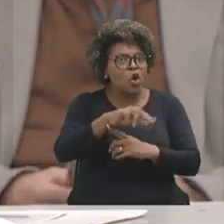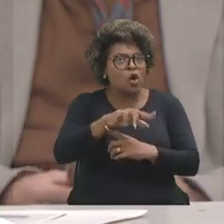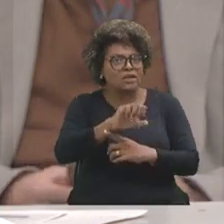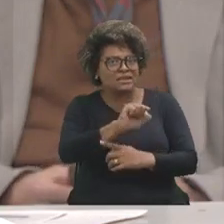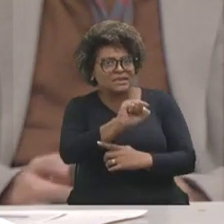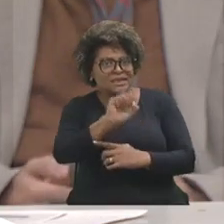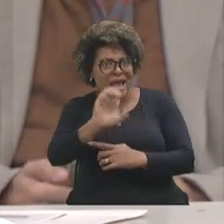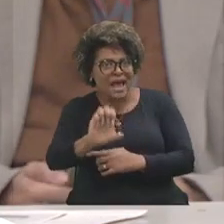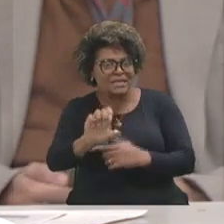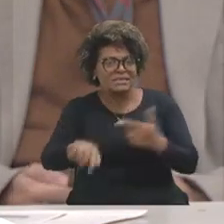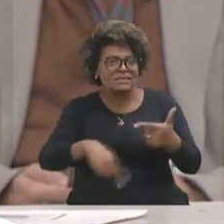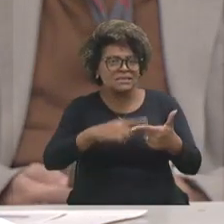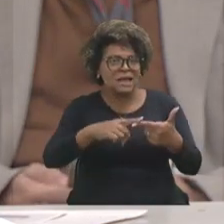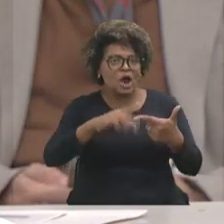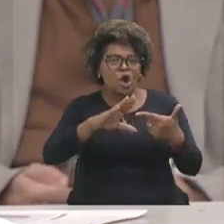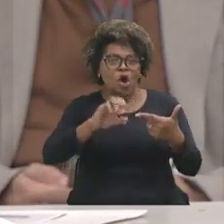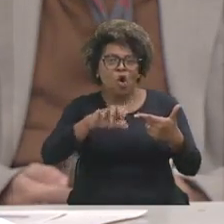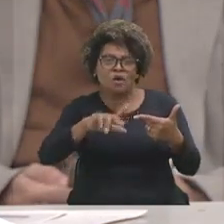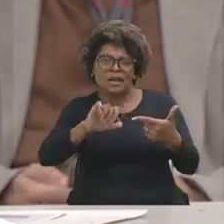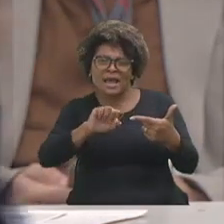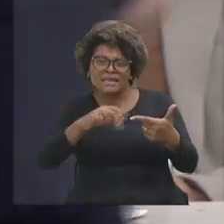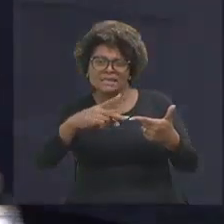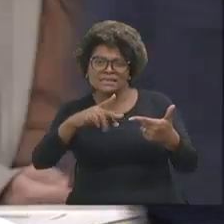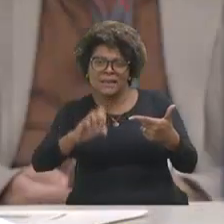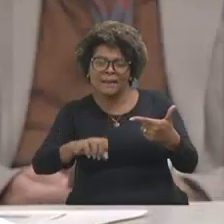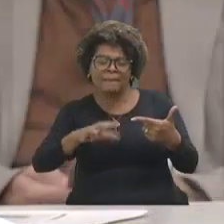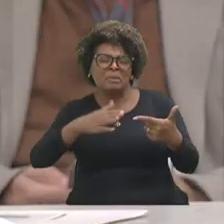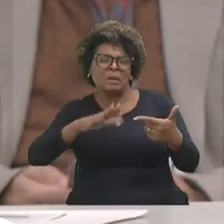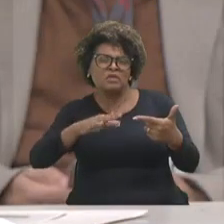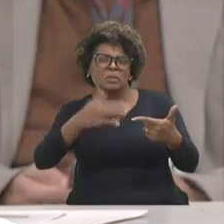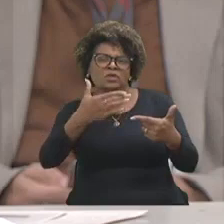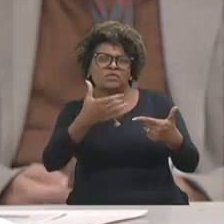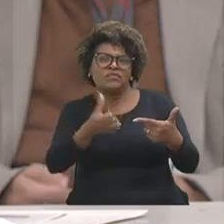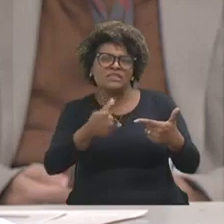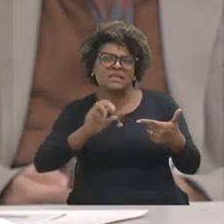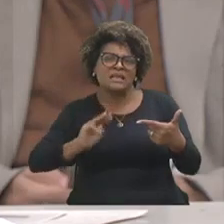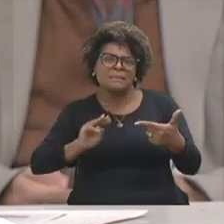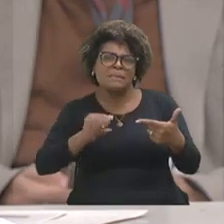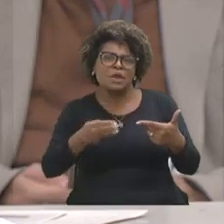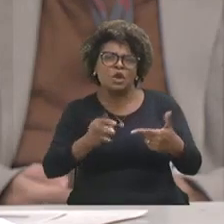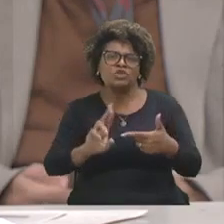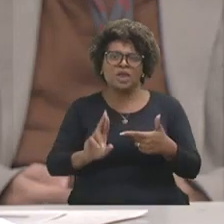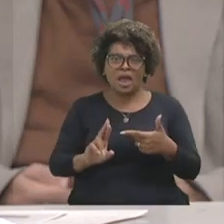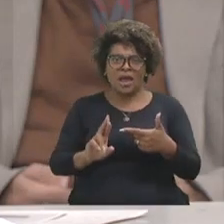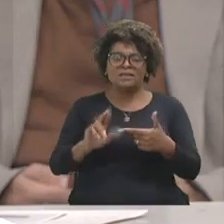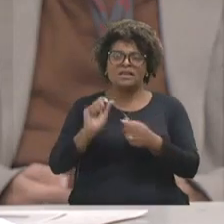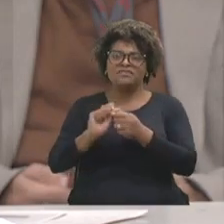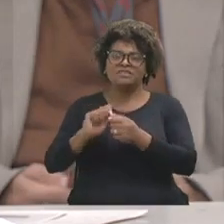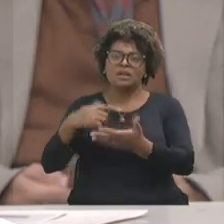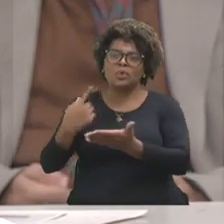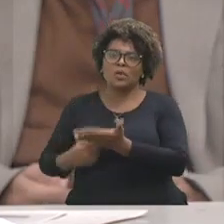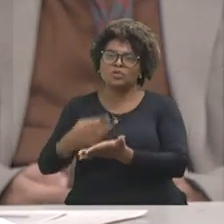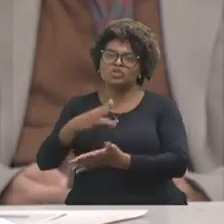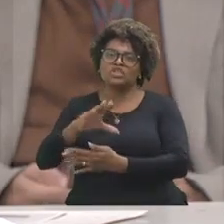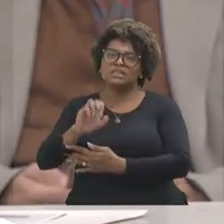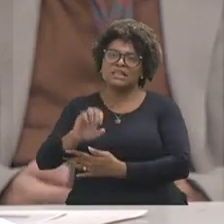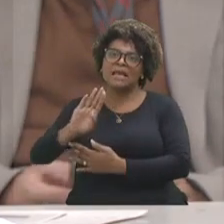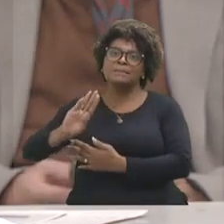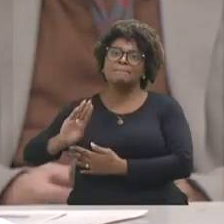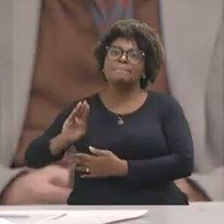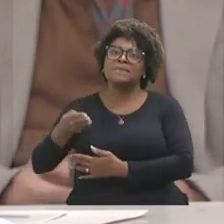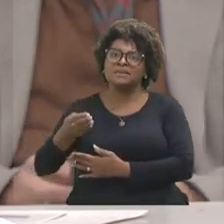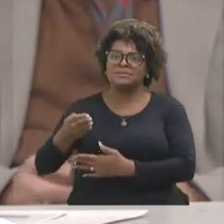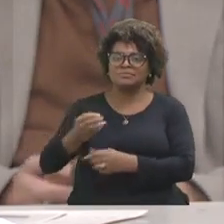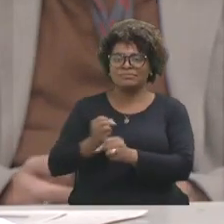era de cerca de 26 bilhões de reais e eles pactuaram 10 bilhões de reais por ano muito diferente do que a gente preveu